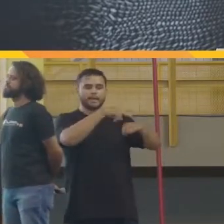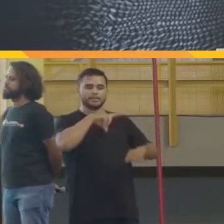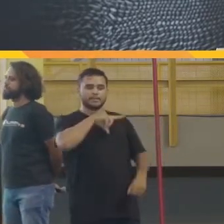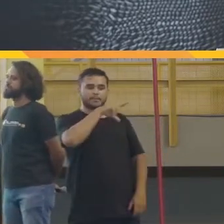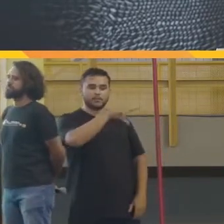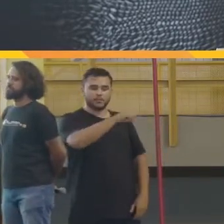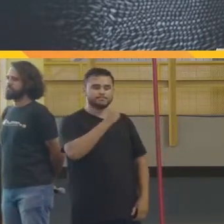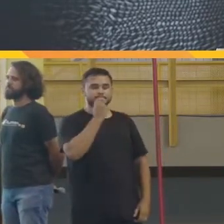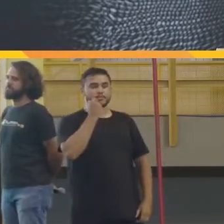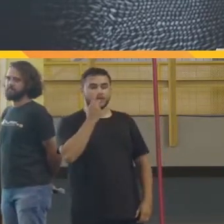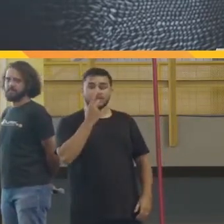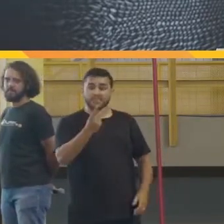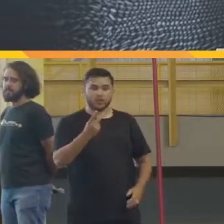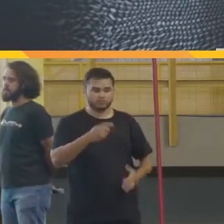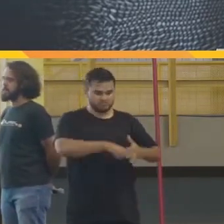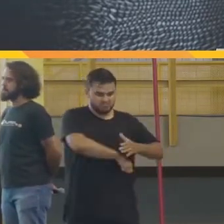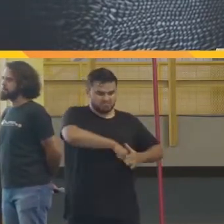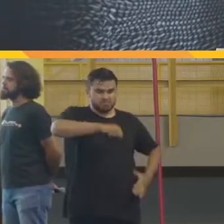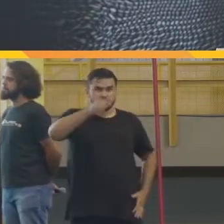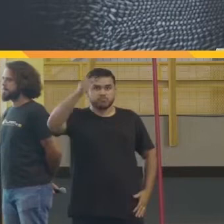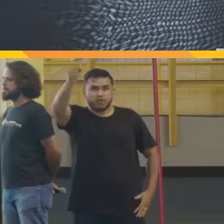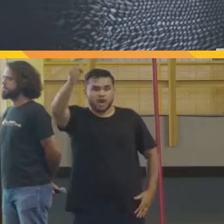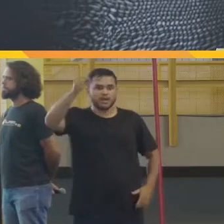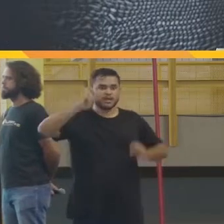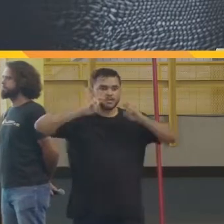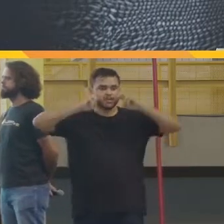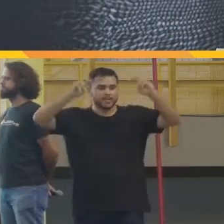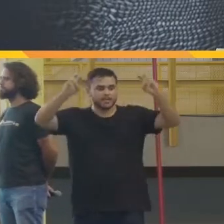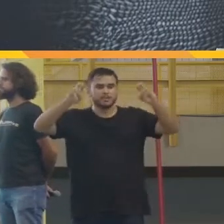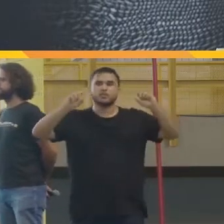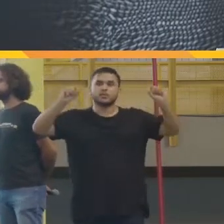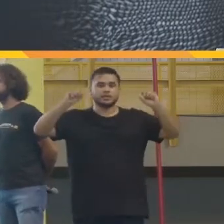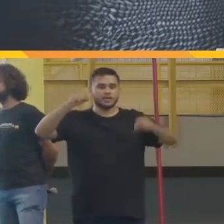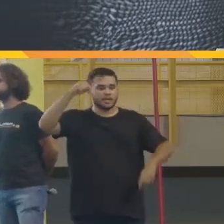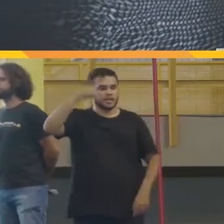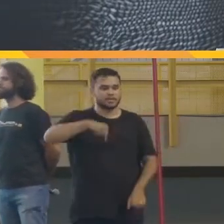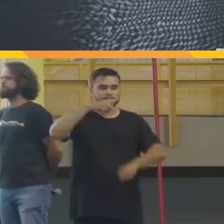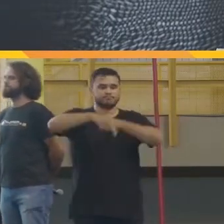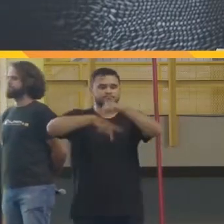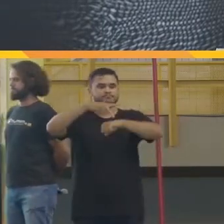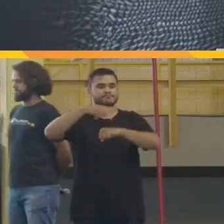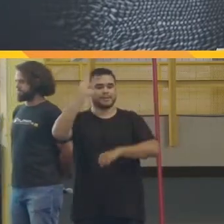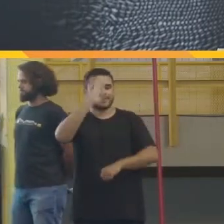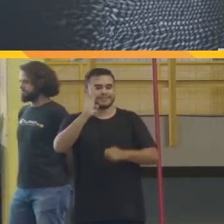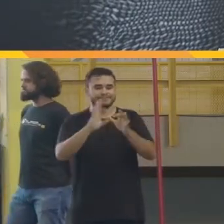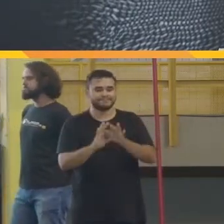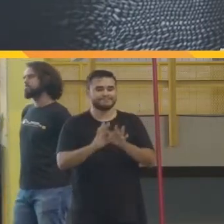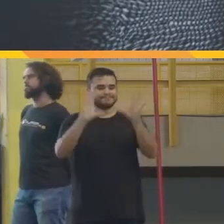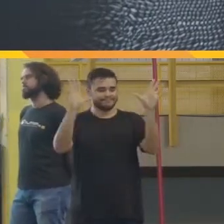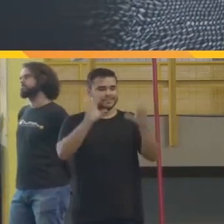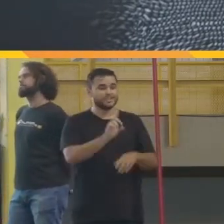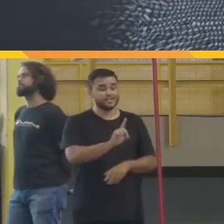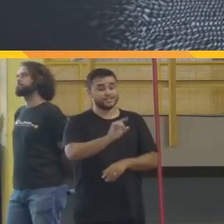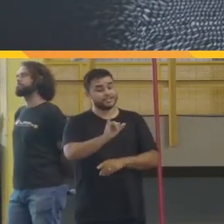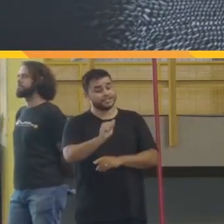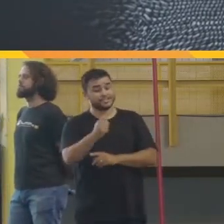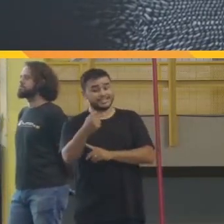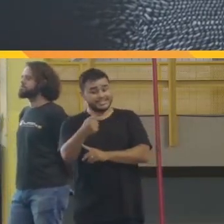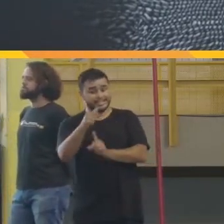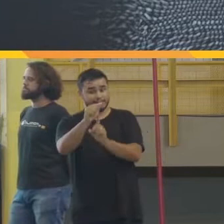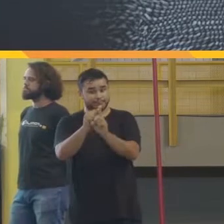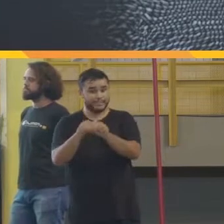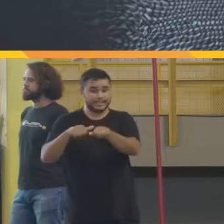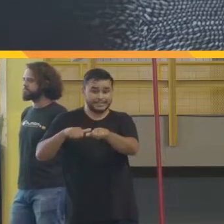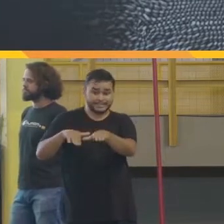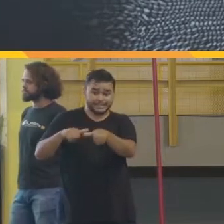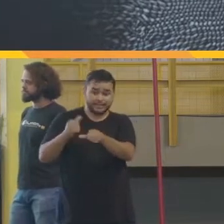mesmo ele teria gritado a nossa independência. E aí nasce o Brasil independente. Essa independência foi independência